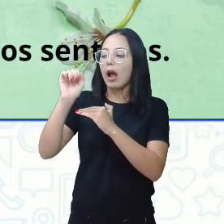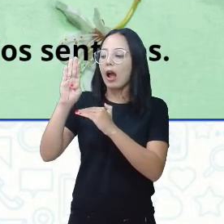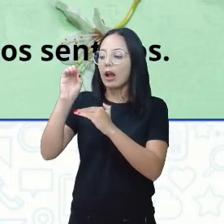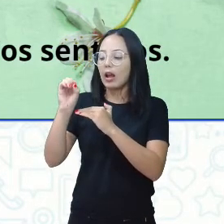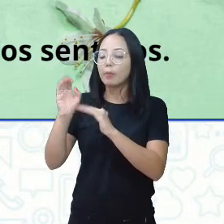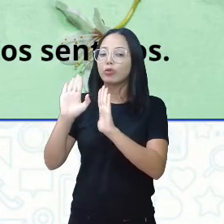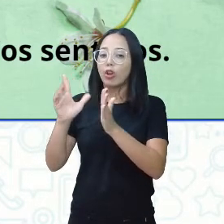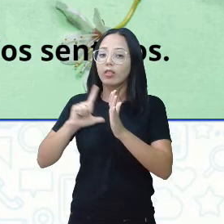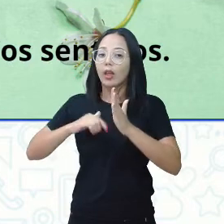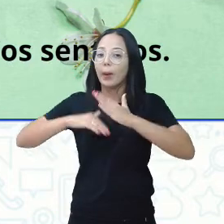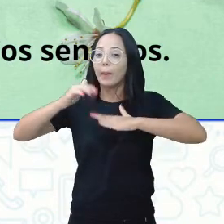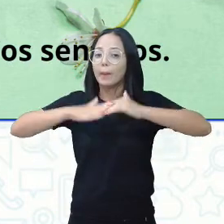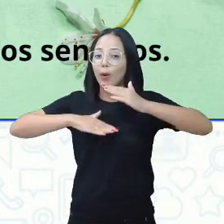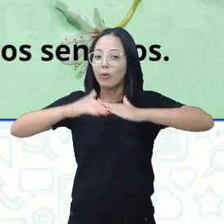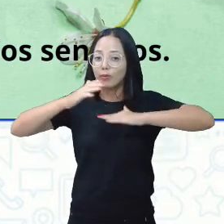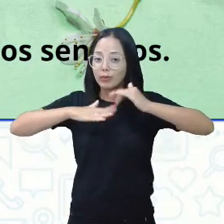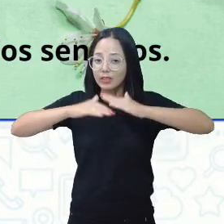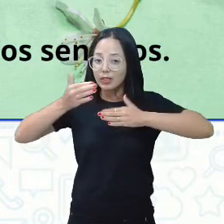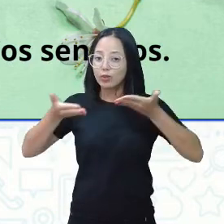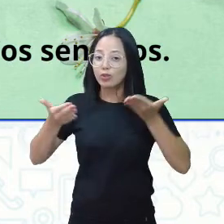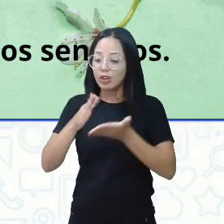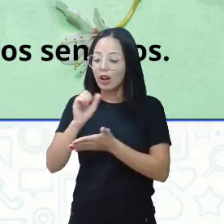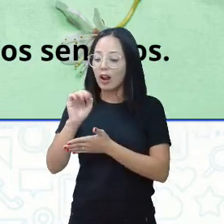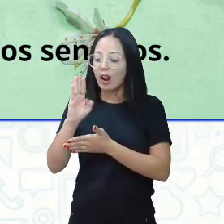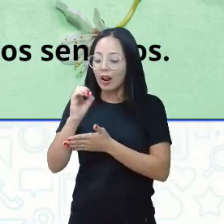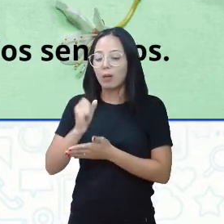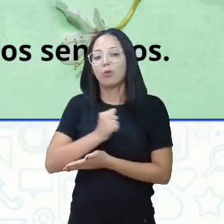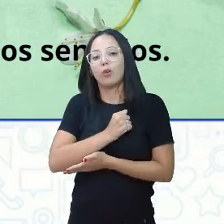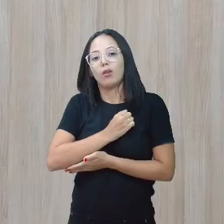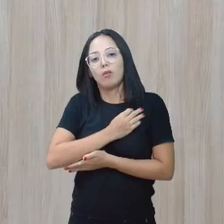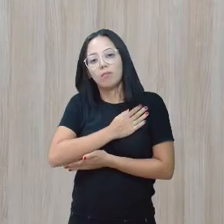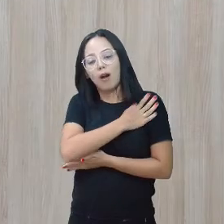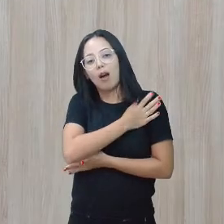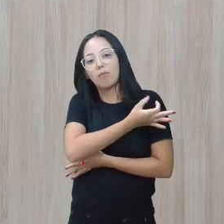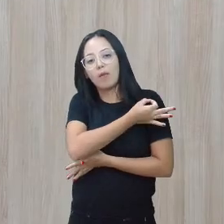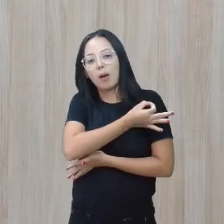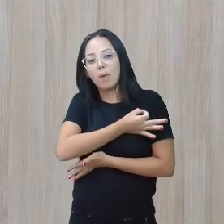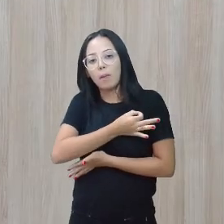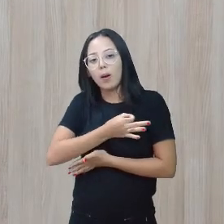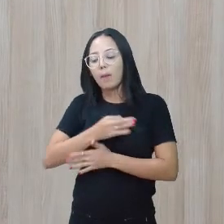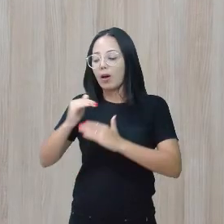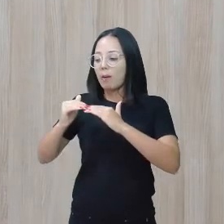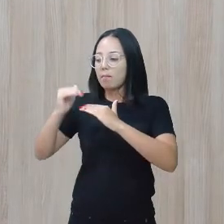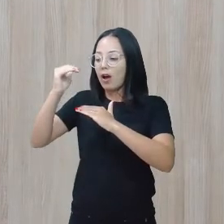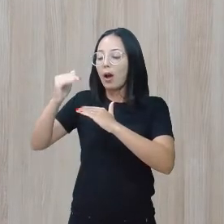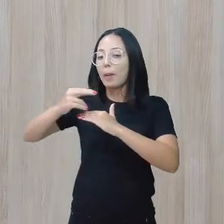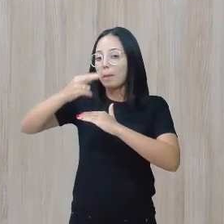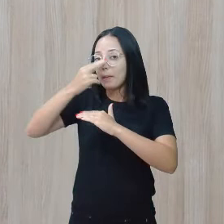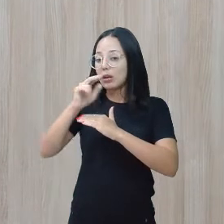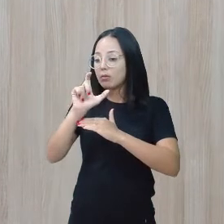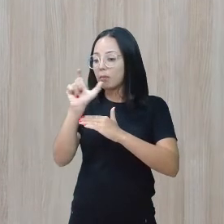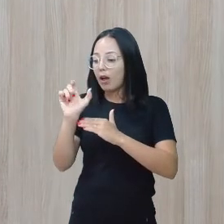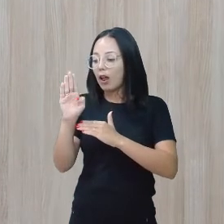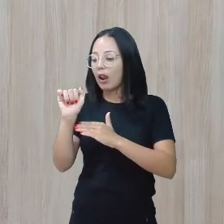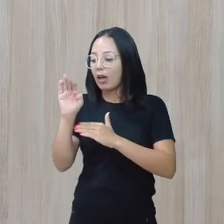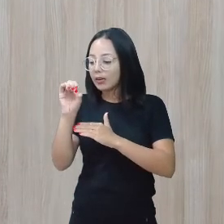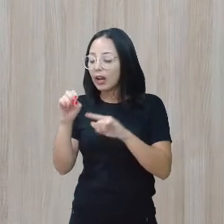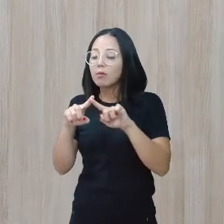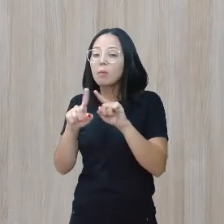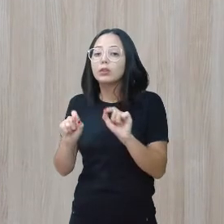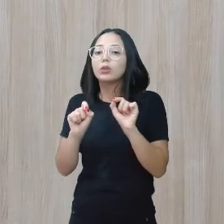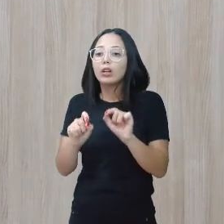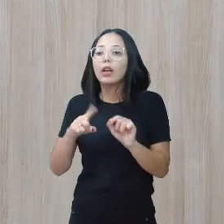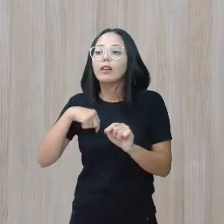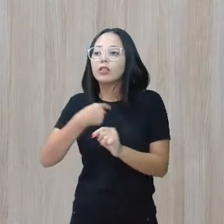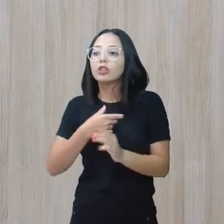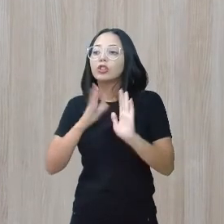uma profissão, né? O exercício de um posto. Perceba que é a mesma palavra, se escreve da mesma forma, inclusive, mas aqui a gente